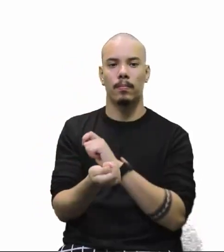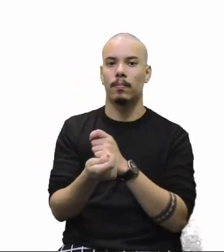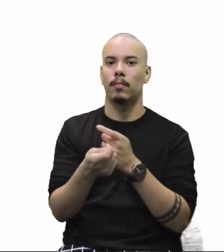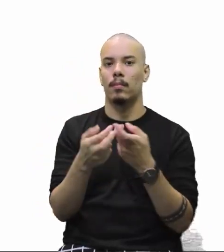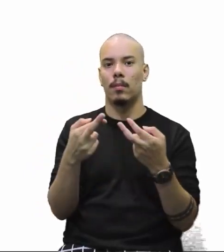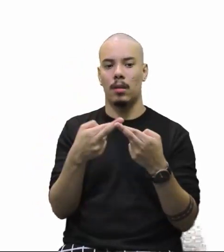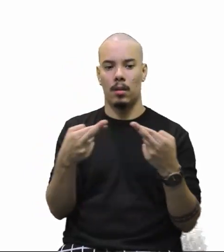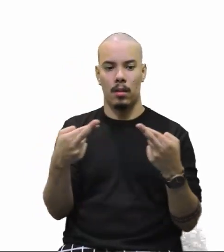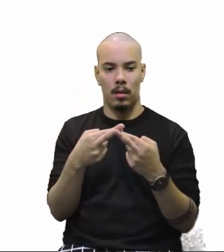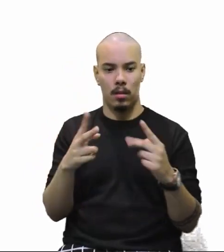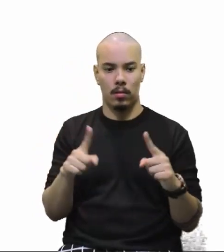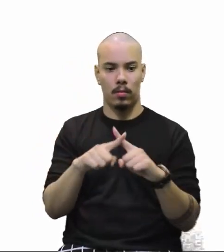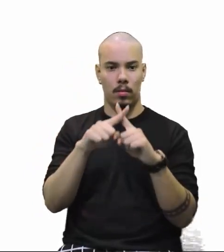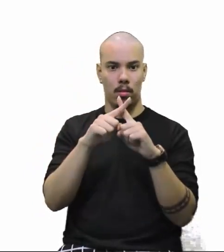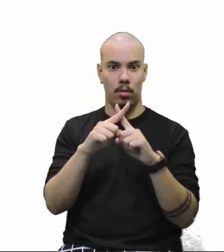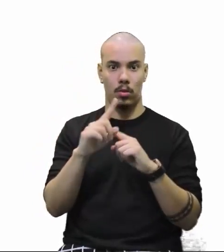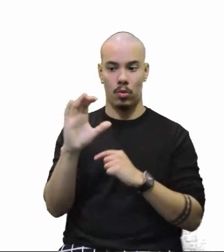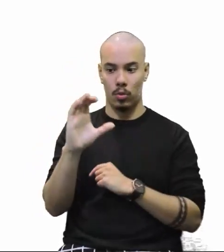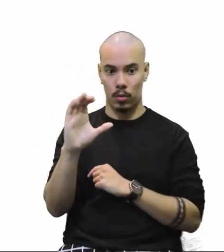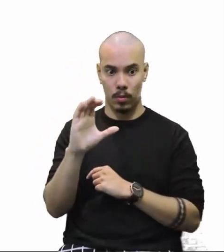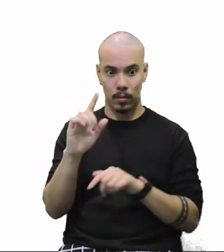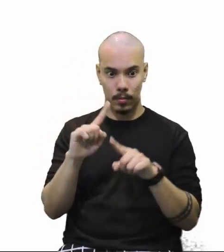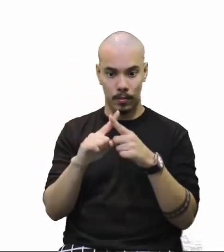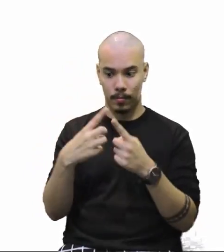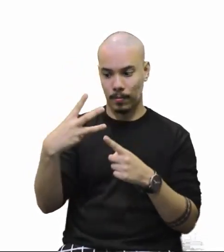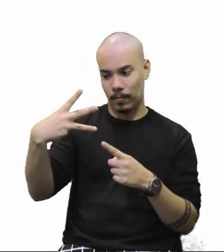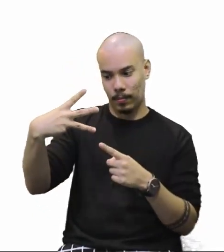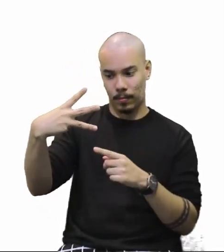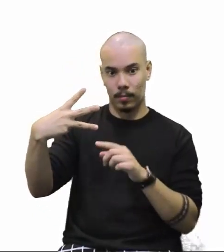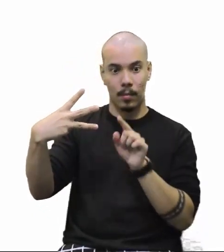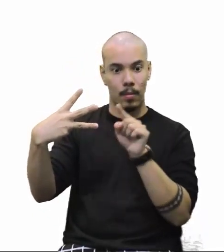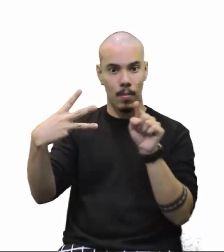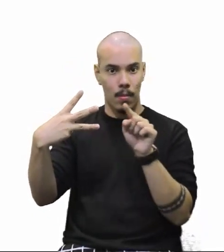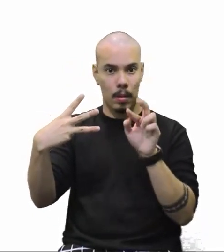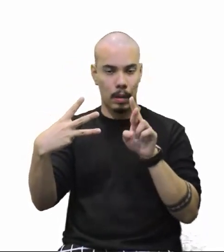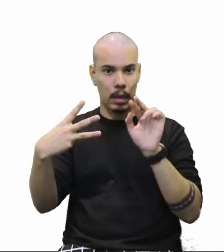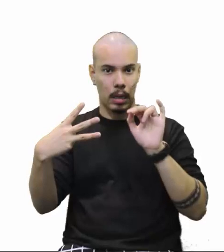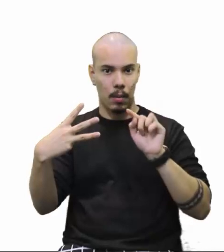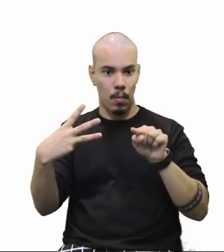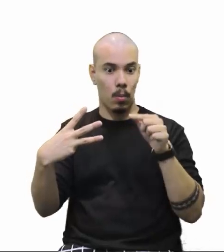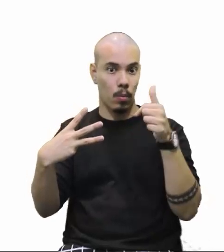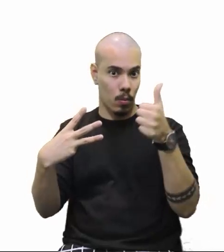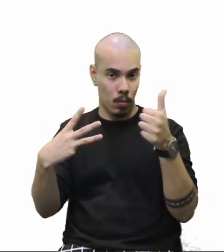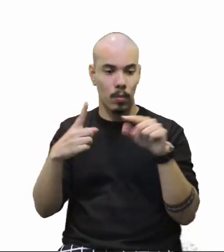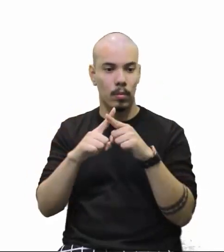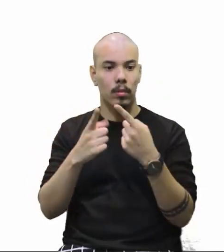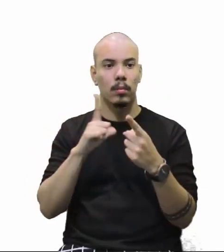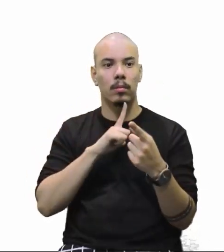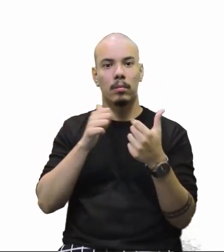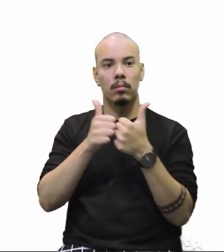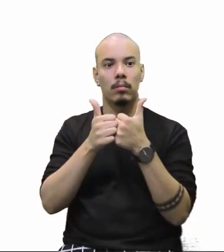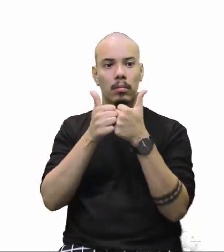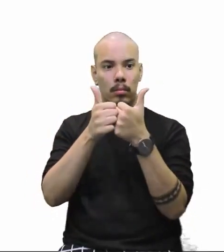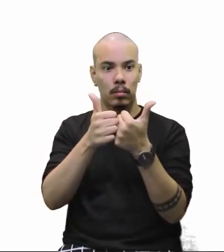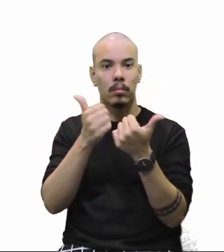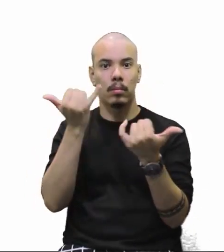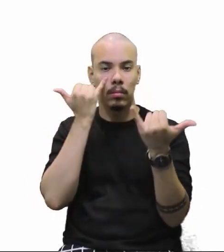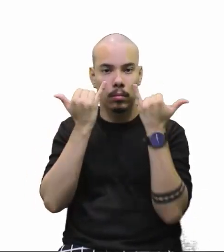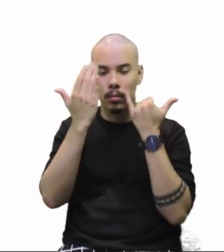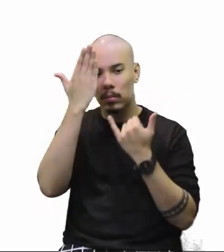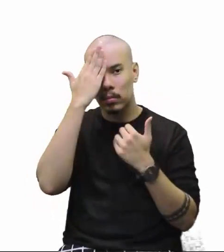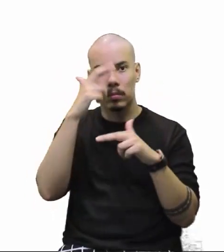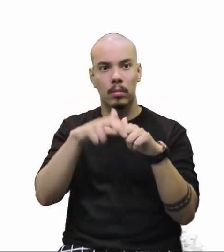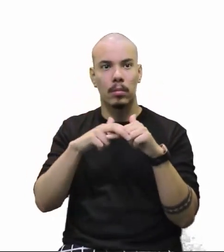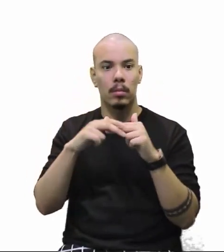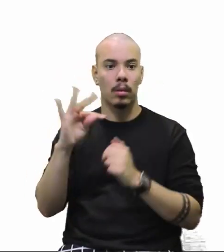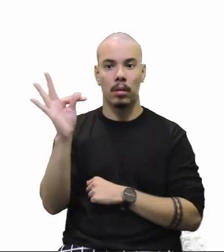resistência vezes corrente, só que aí você tem uma tensão interna, né, que vai ser desse gerador. Então, tem